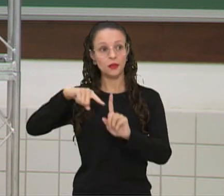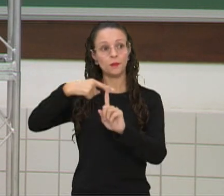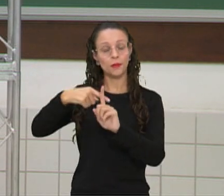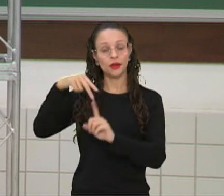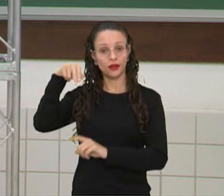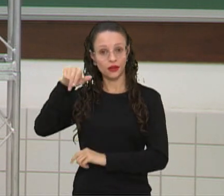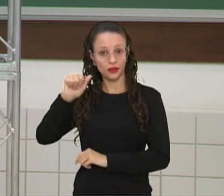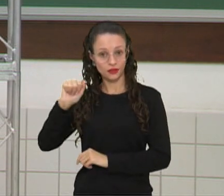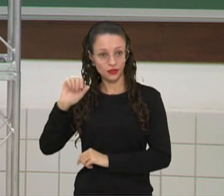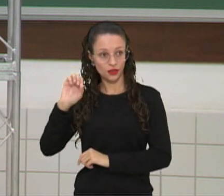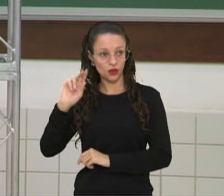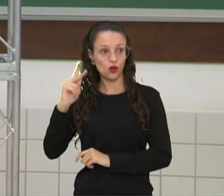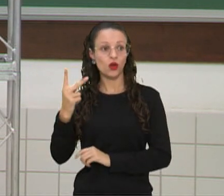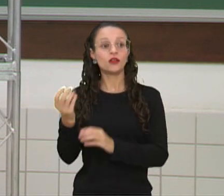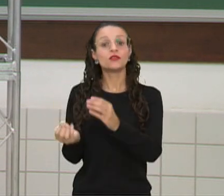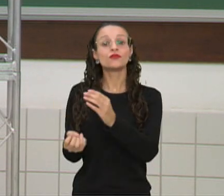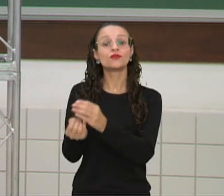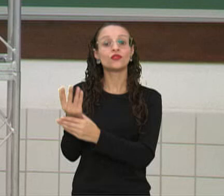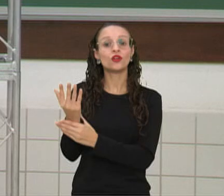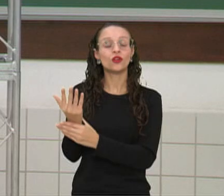de sódio forma